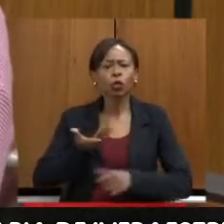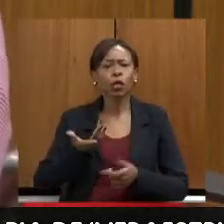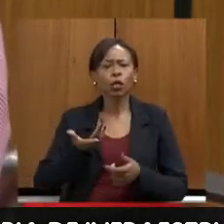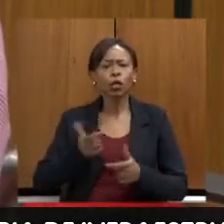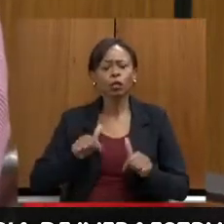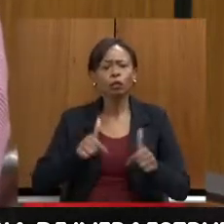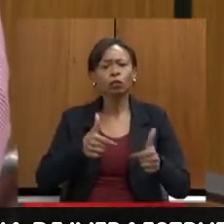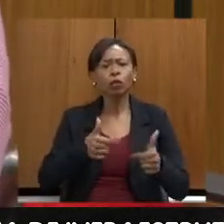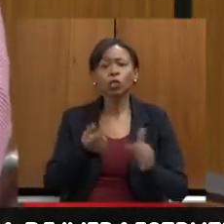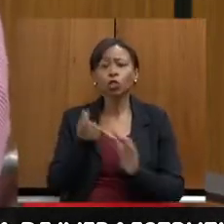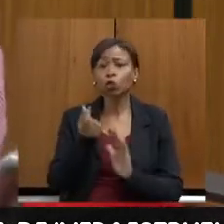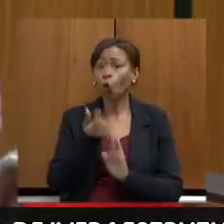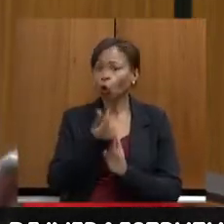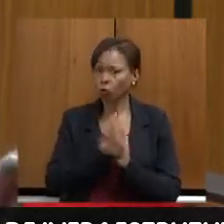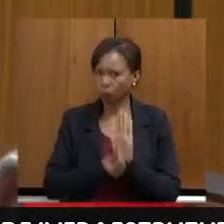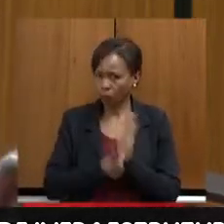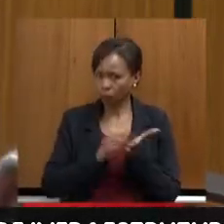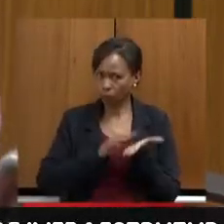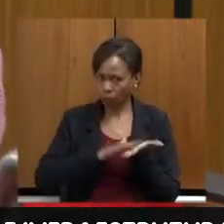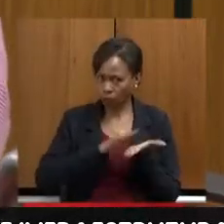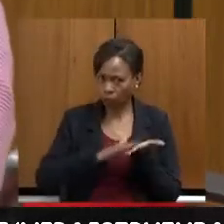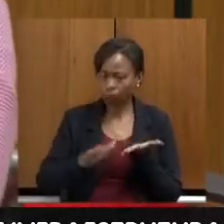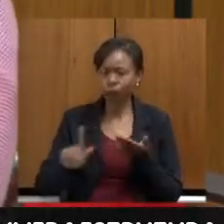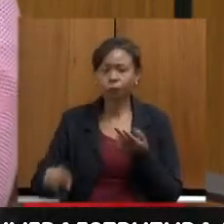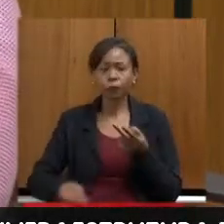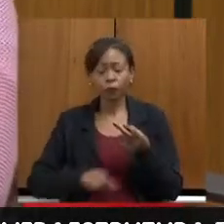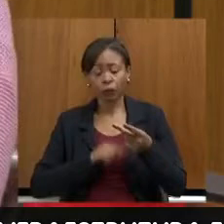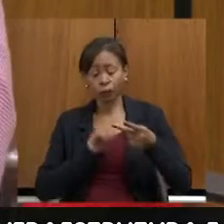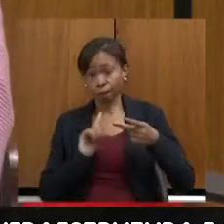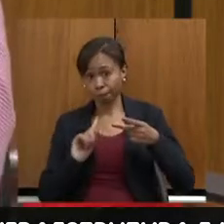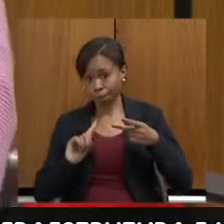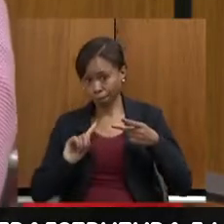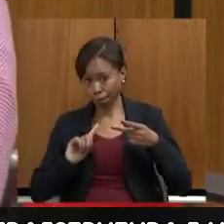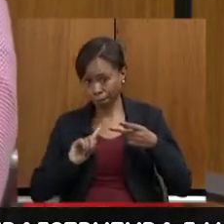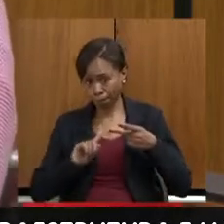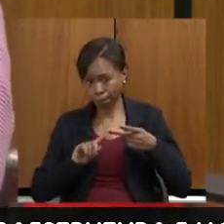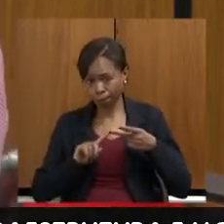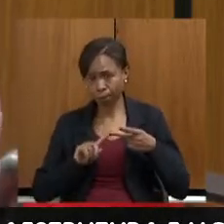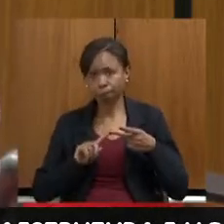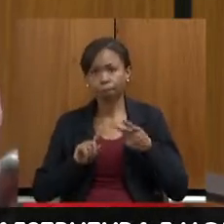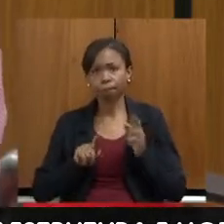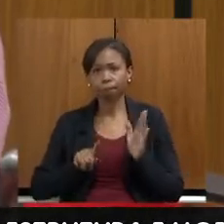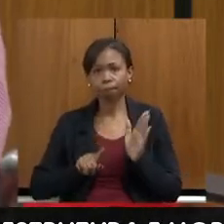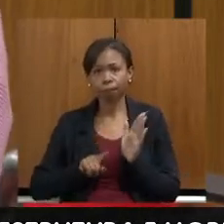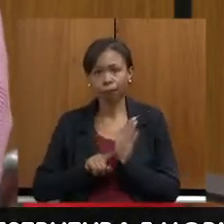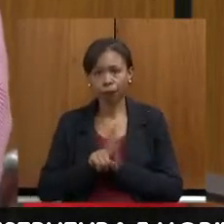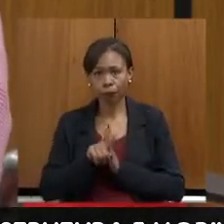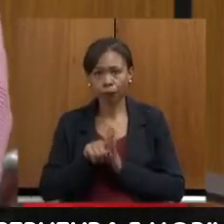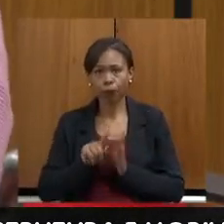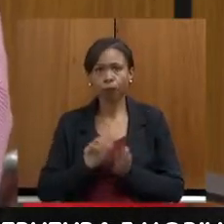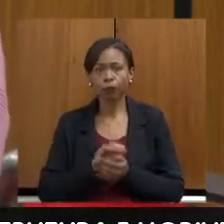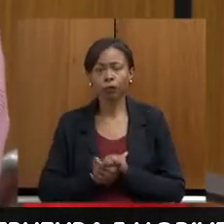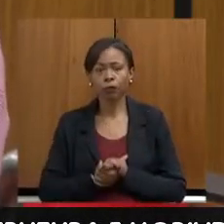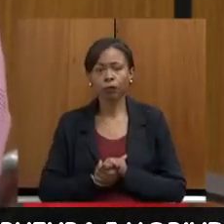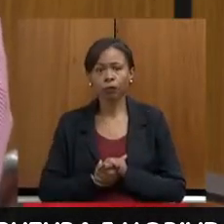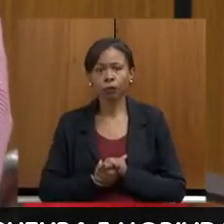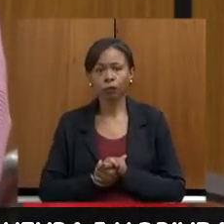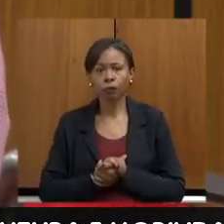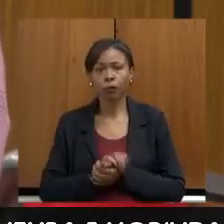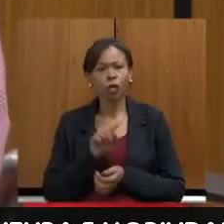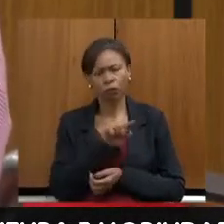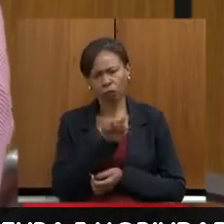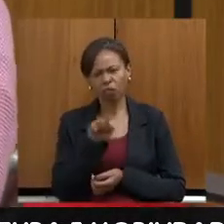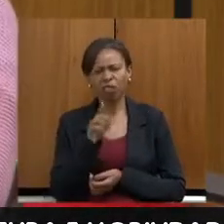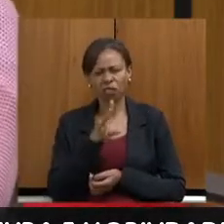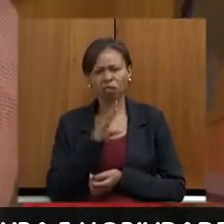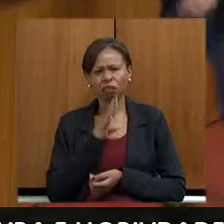aqui do orçamento e a segunda pergunta já era já eu te conhecimento do